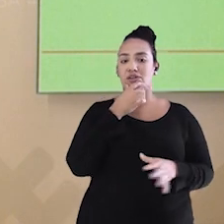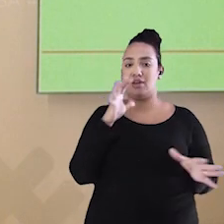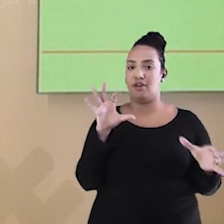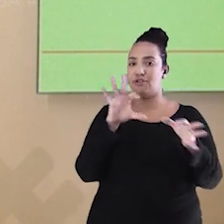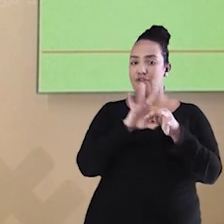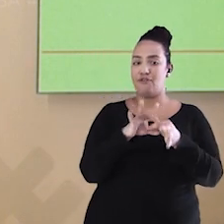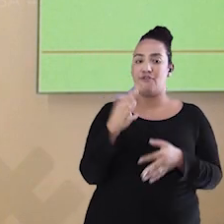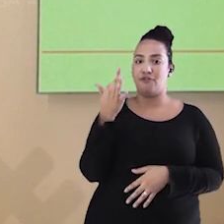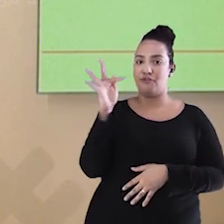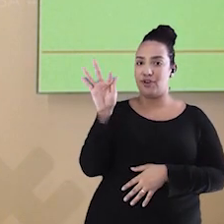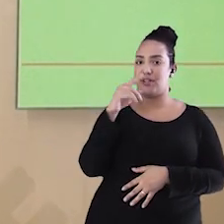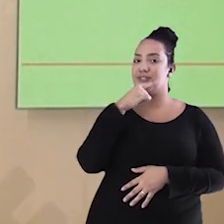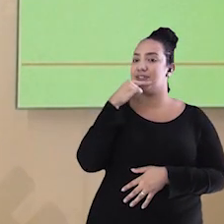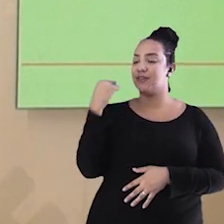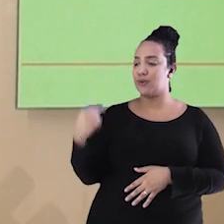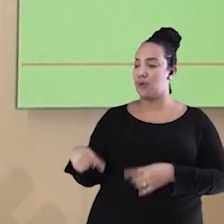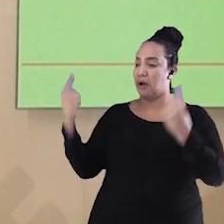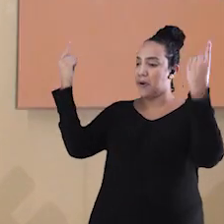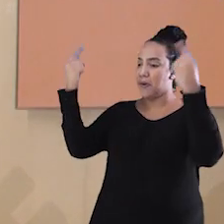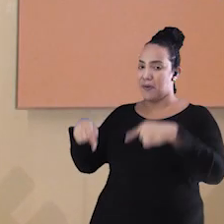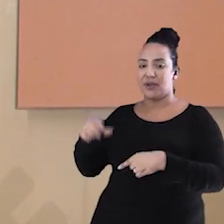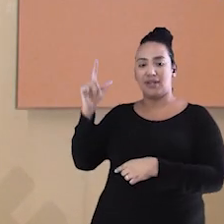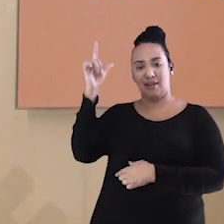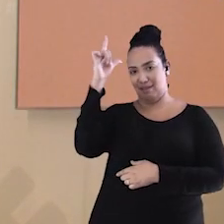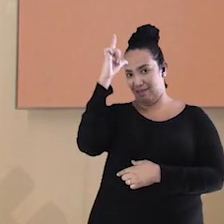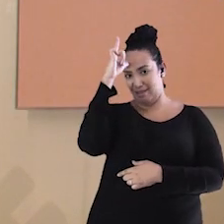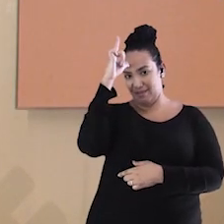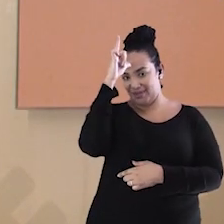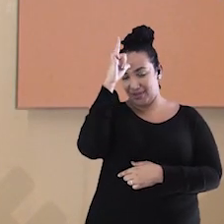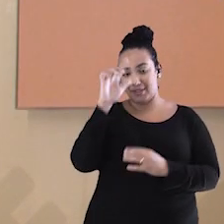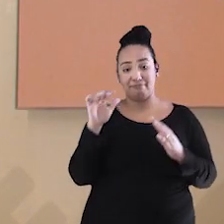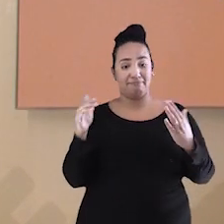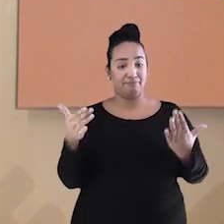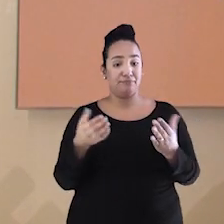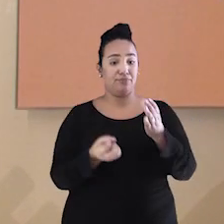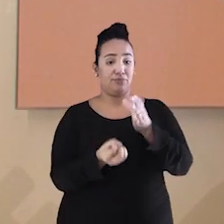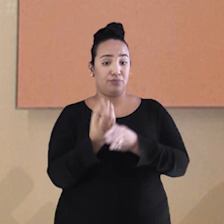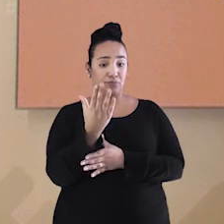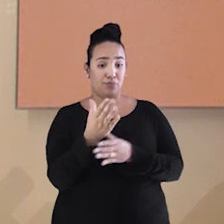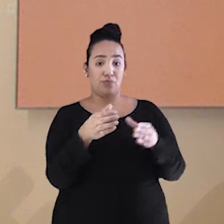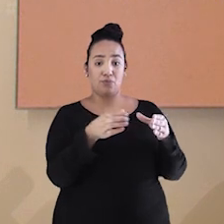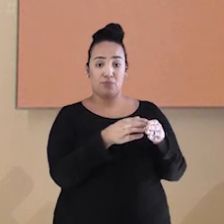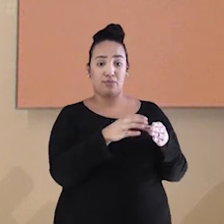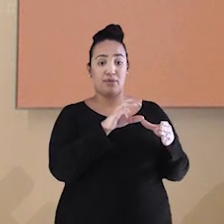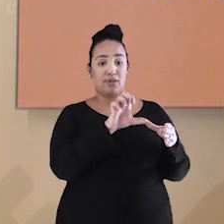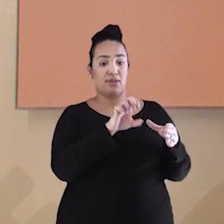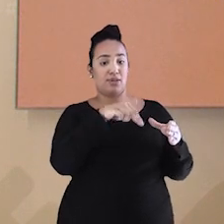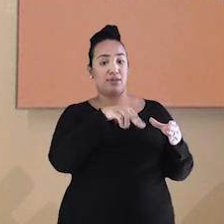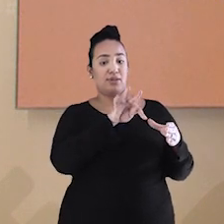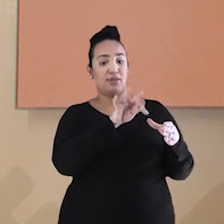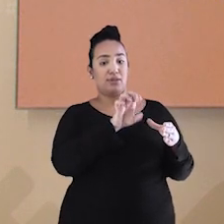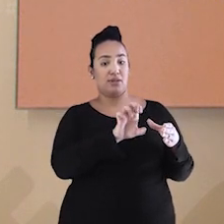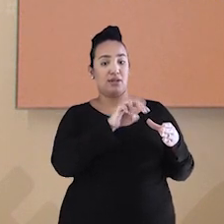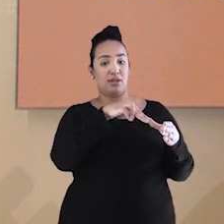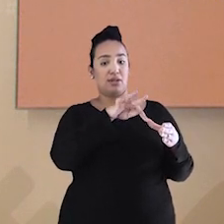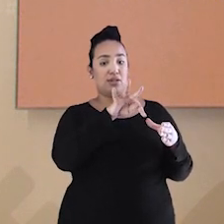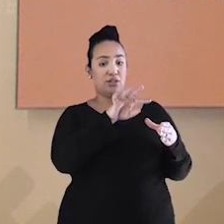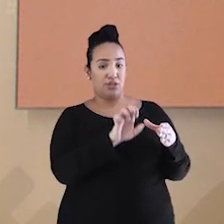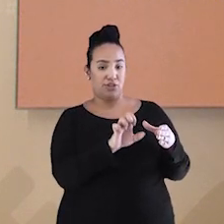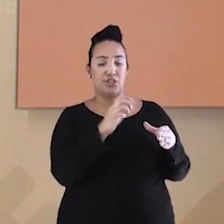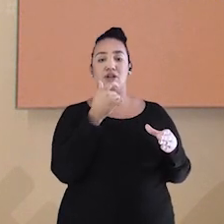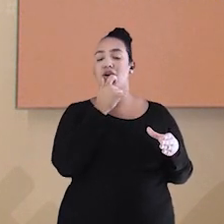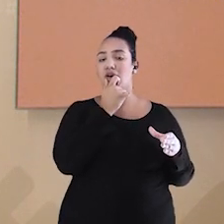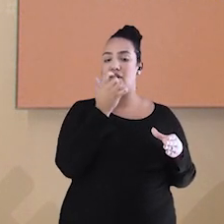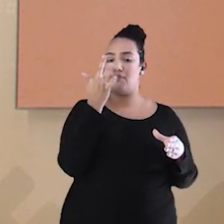declarar guerra à Alemanha. E assim foi montada a Tríplice Entente, com Inglaterra, França e